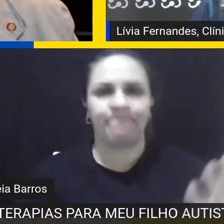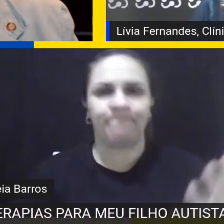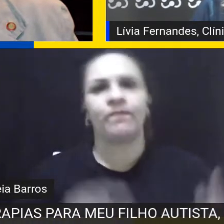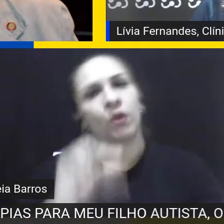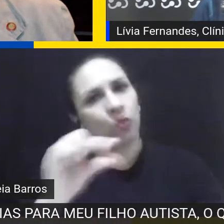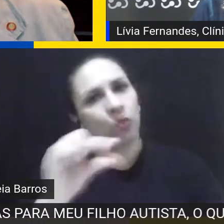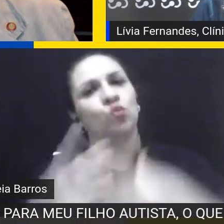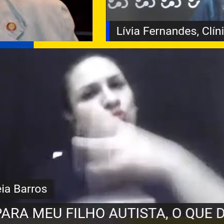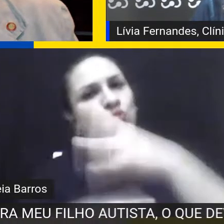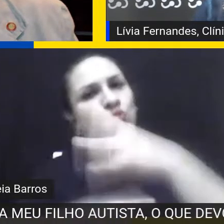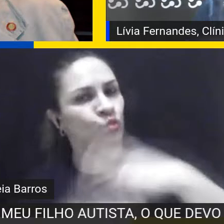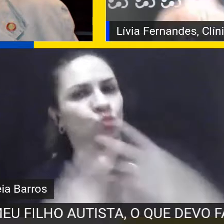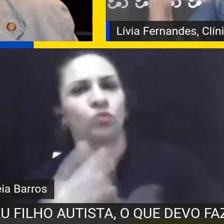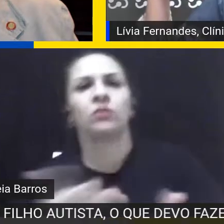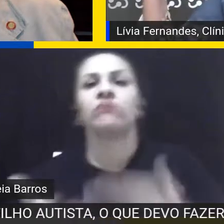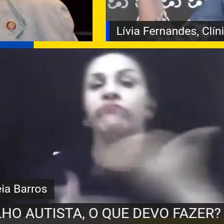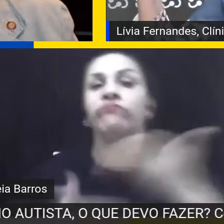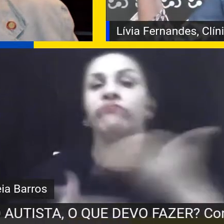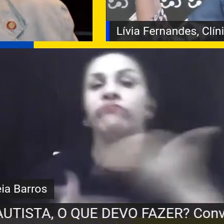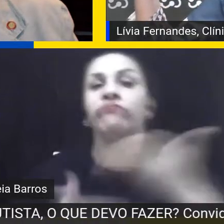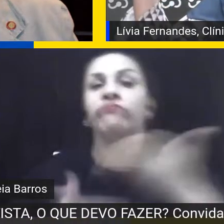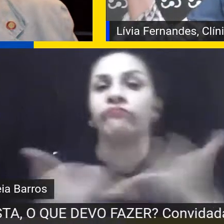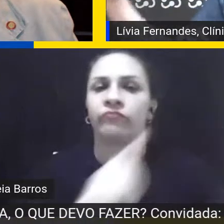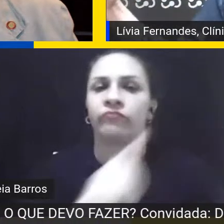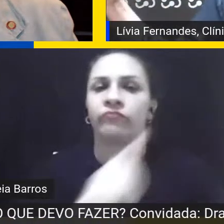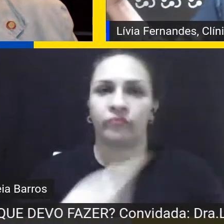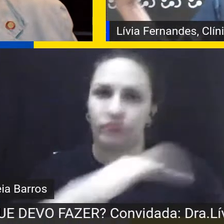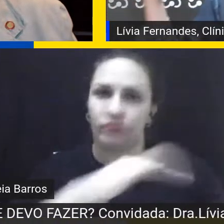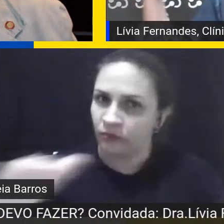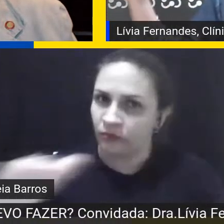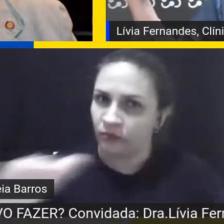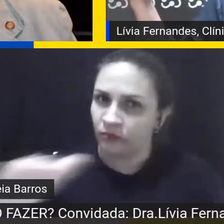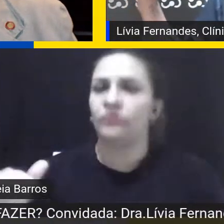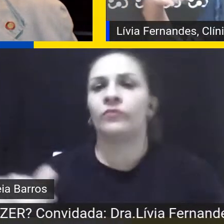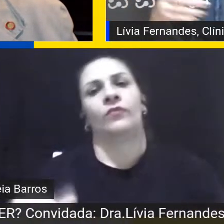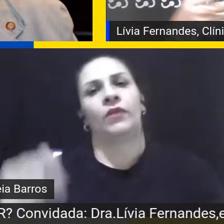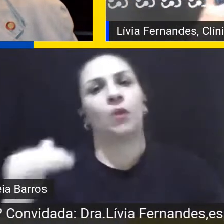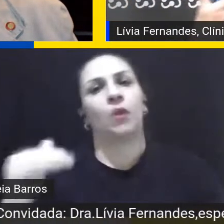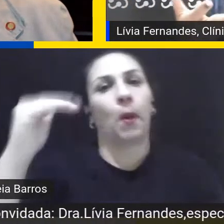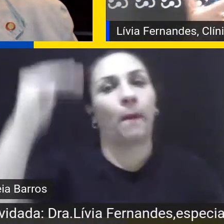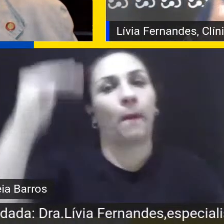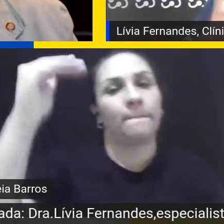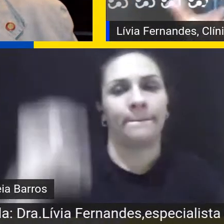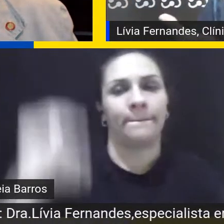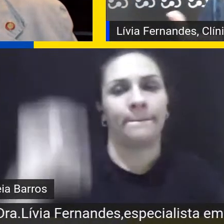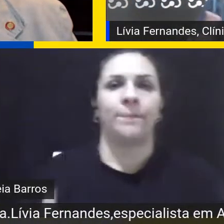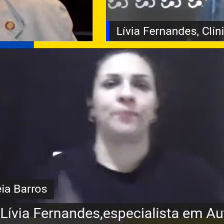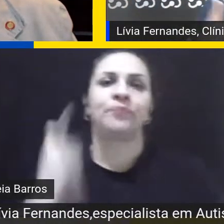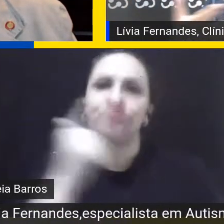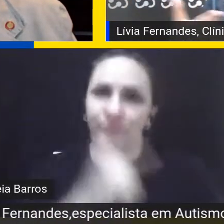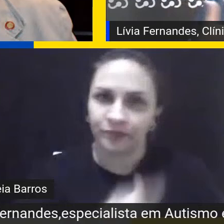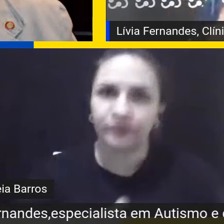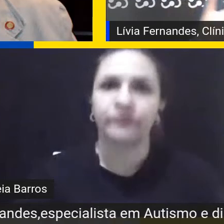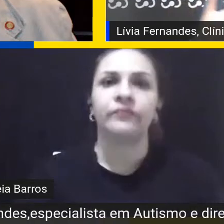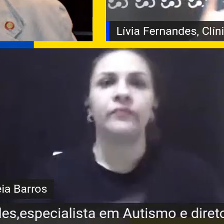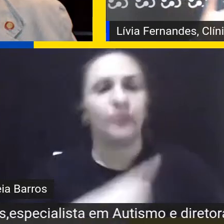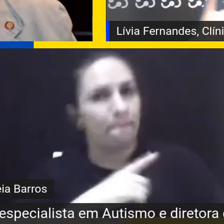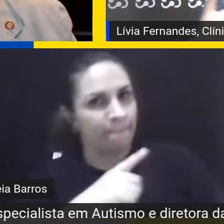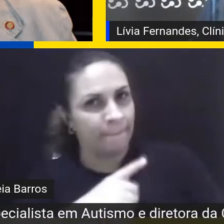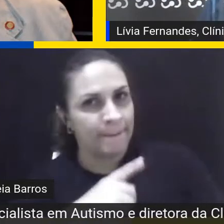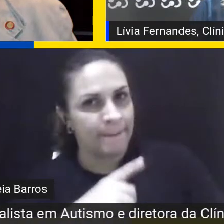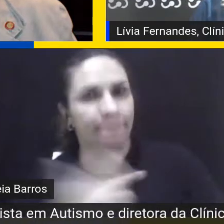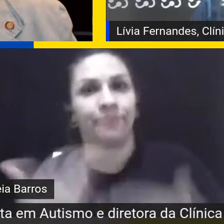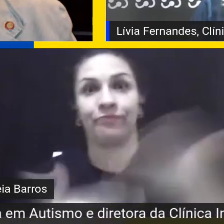transtornos que a gente consegue, são os meninos, as crianças são um pouquinho maiores, e a gente consegue ter essa terapia